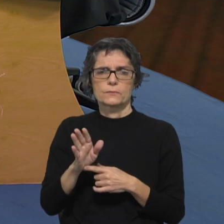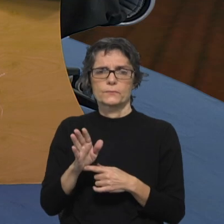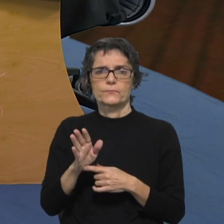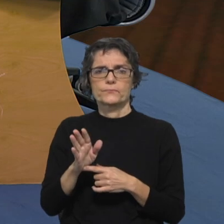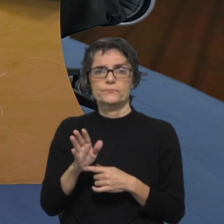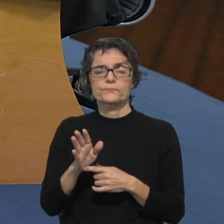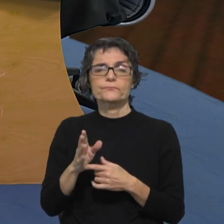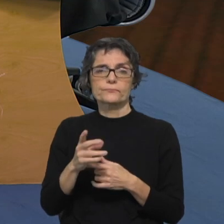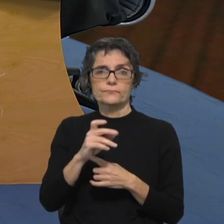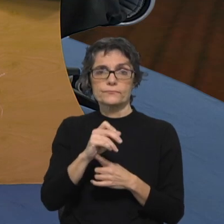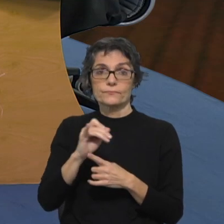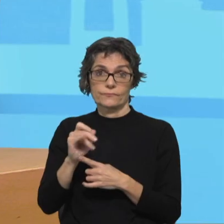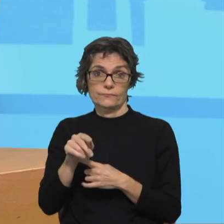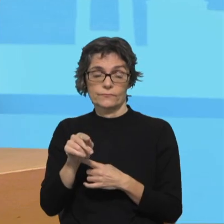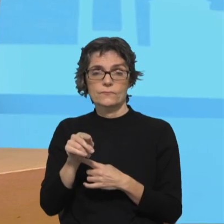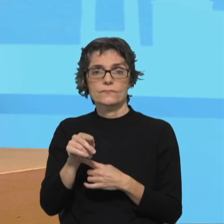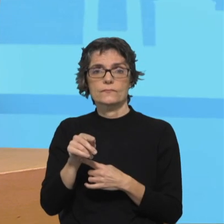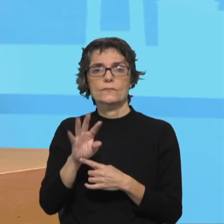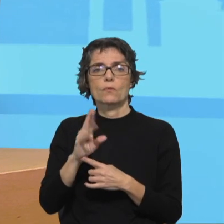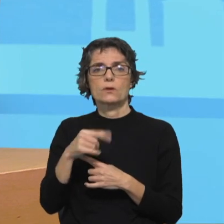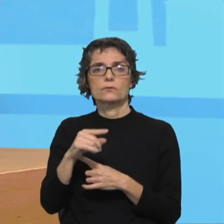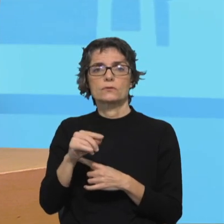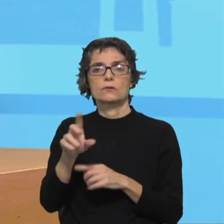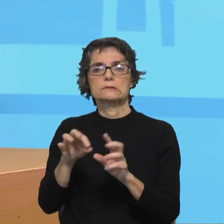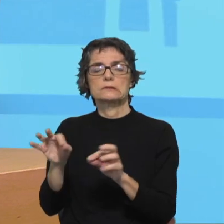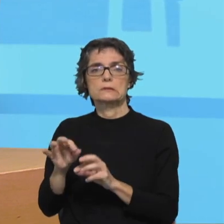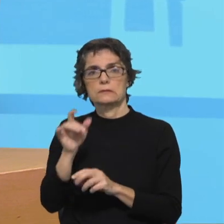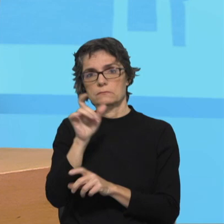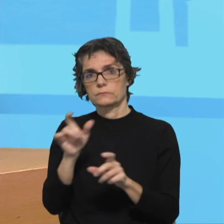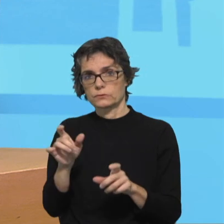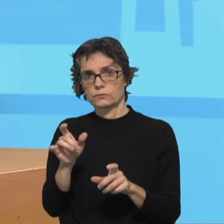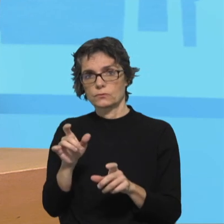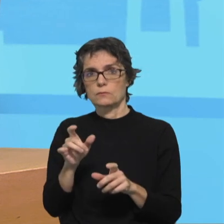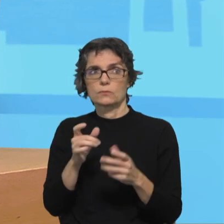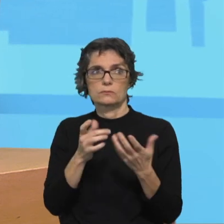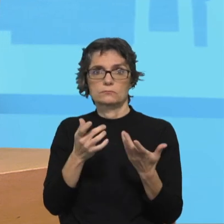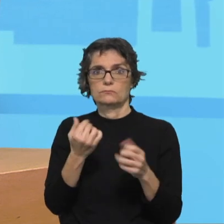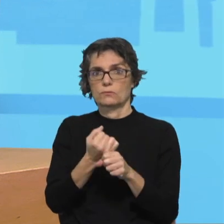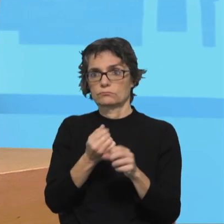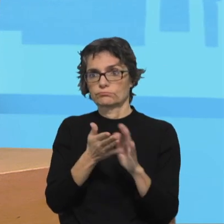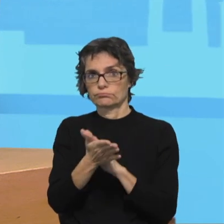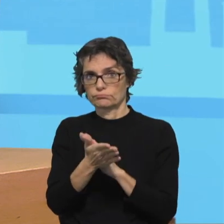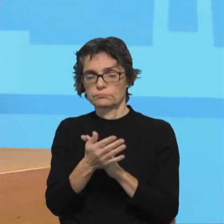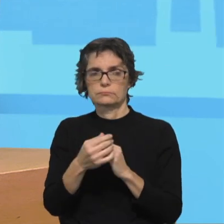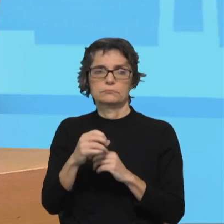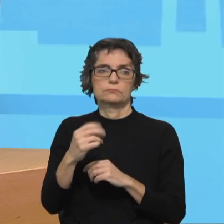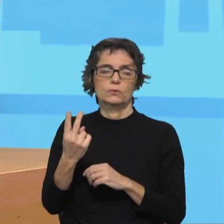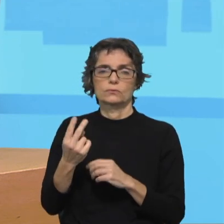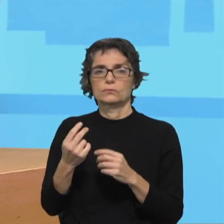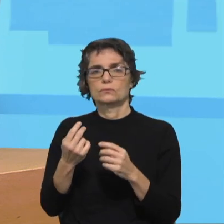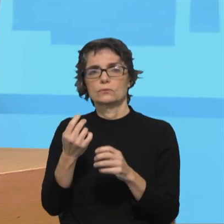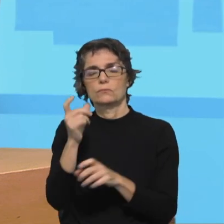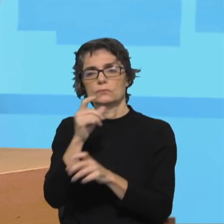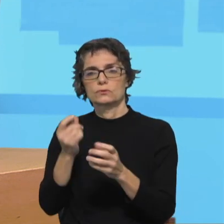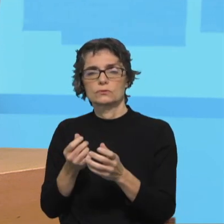de inteligência artificial, por exemplo, na seleção de pessoas candidatas a determinado emprego ou candidatas a determinado